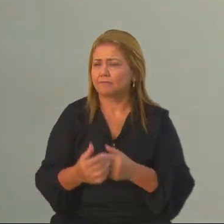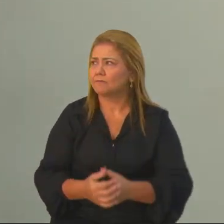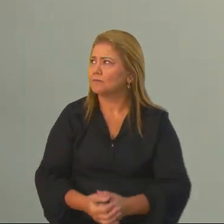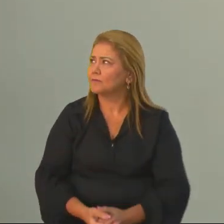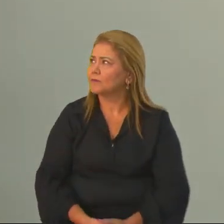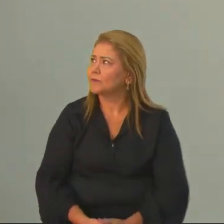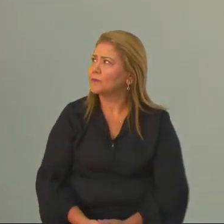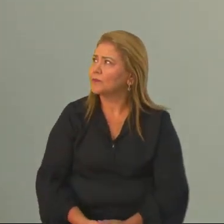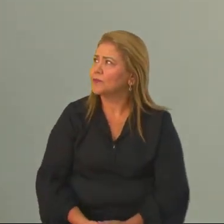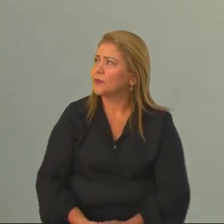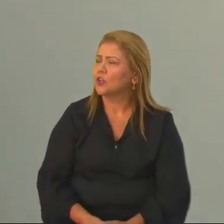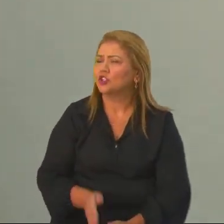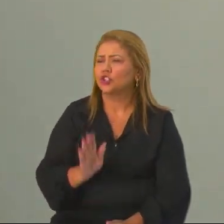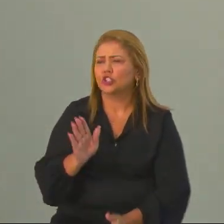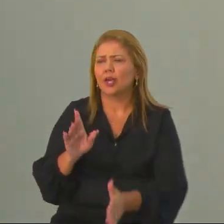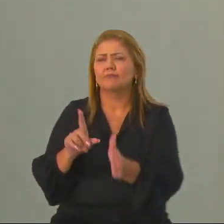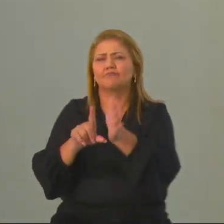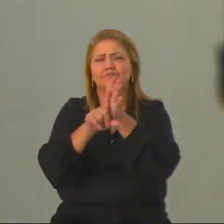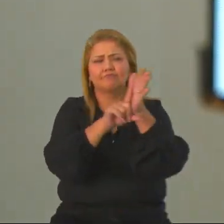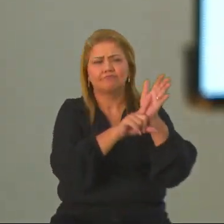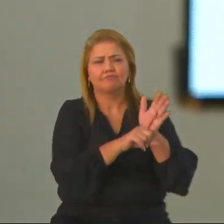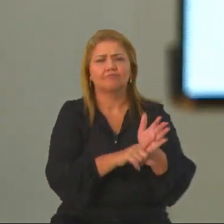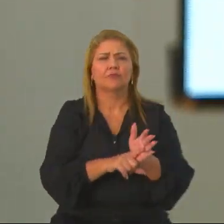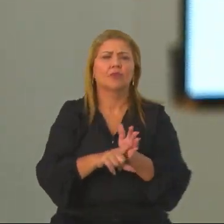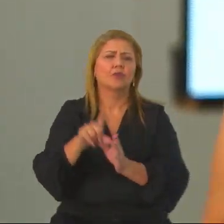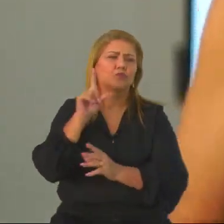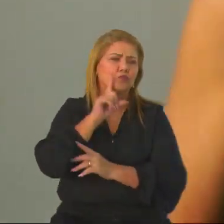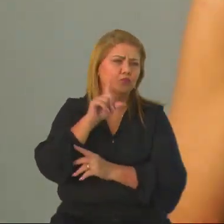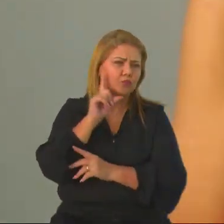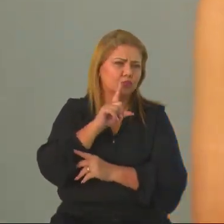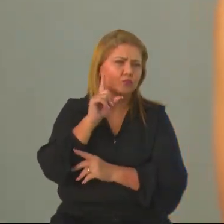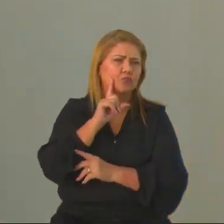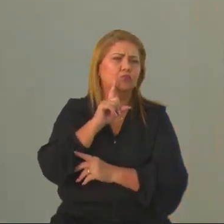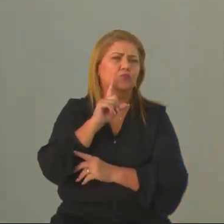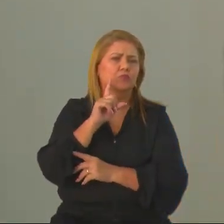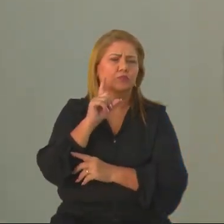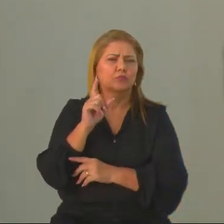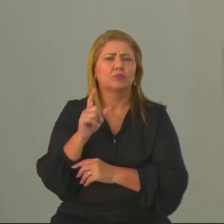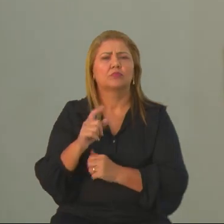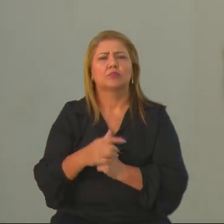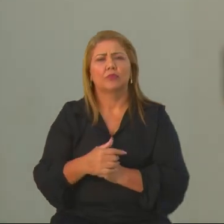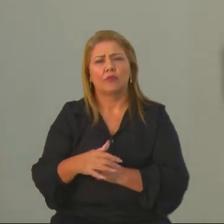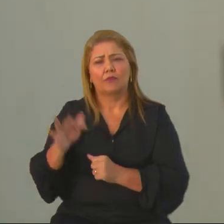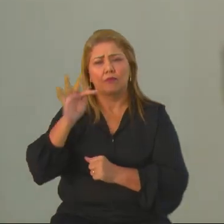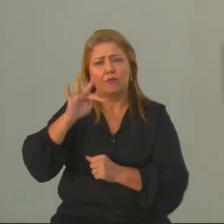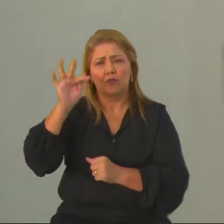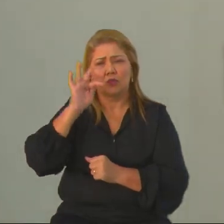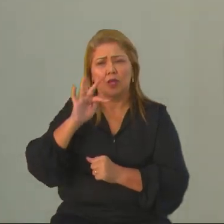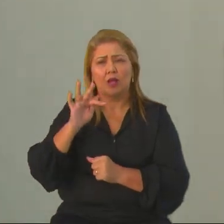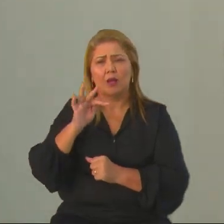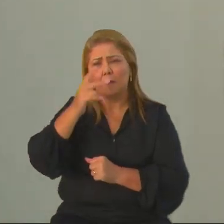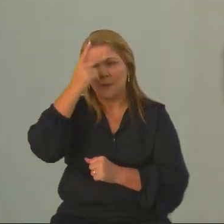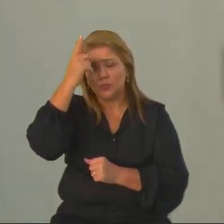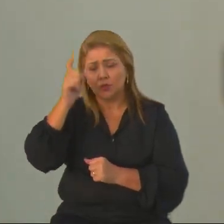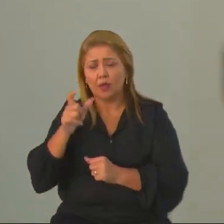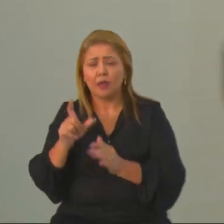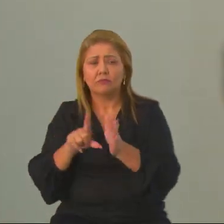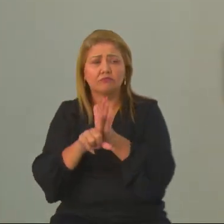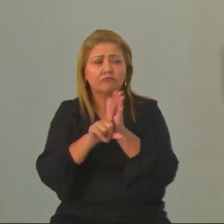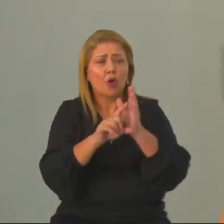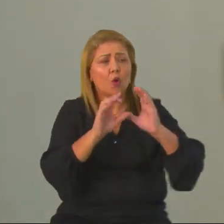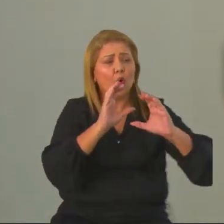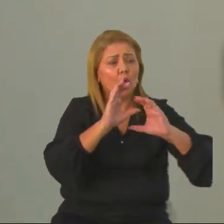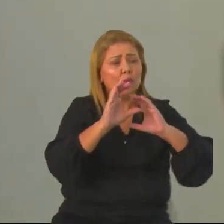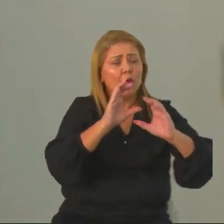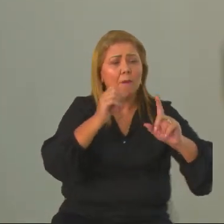E foi feita uma pesquisa na Universidade da Califórnia, onde o pesquisador queria descobrir na comunicação o que tem mais